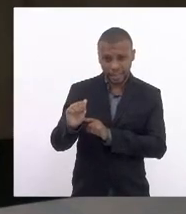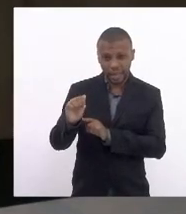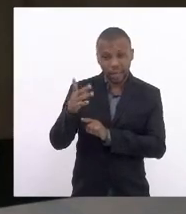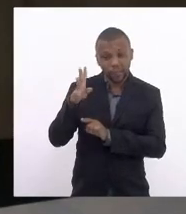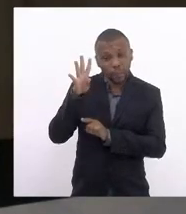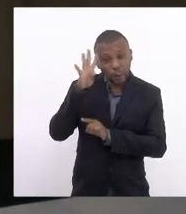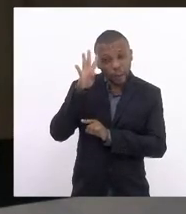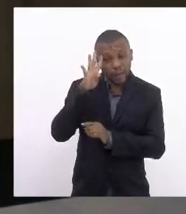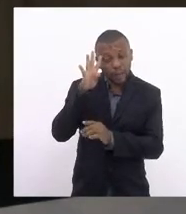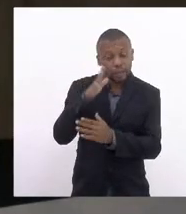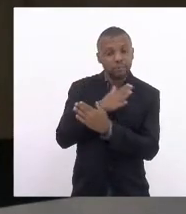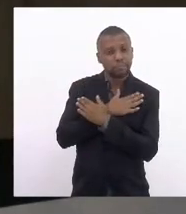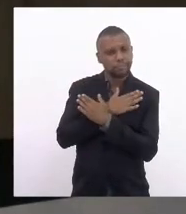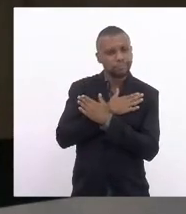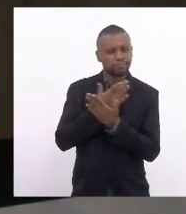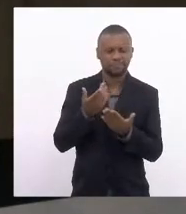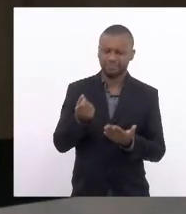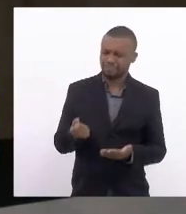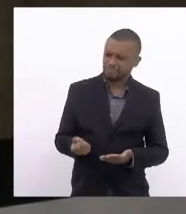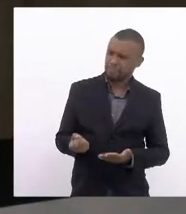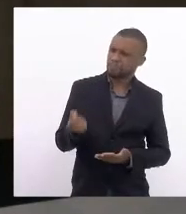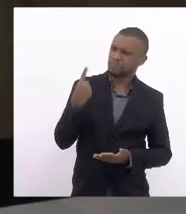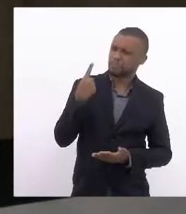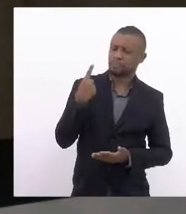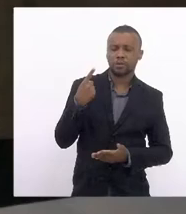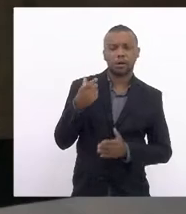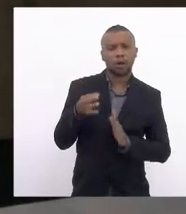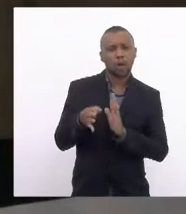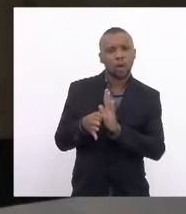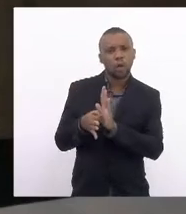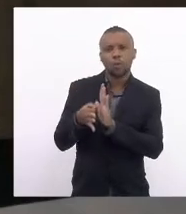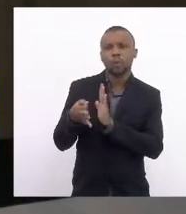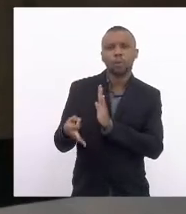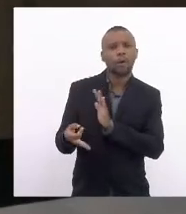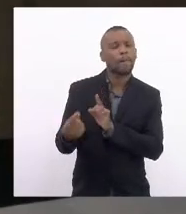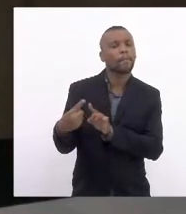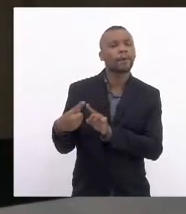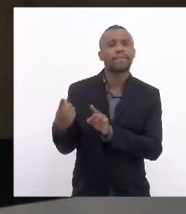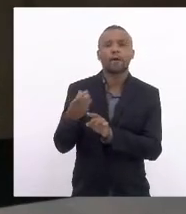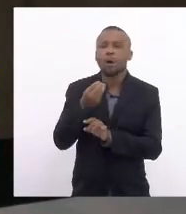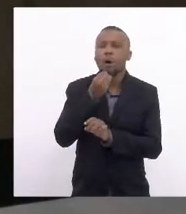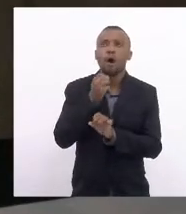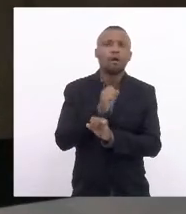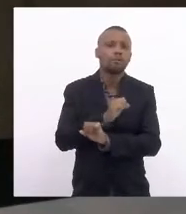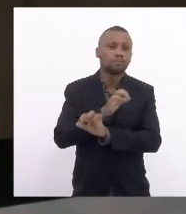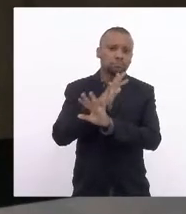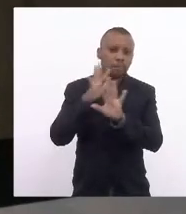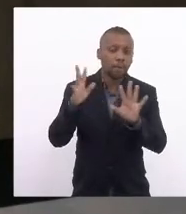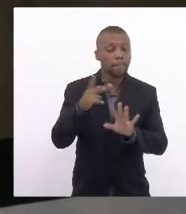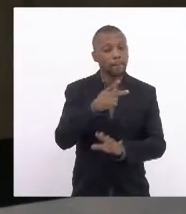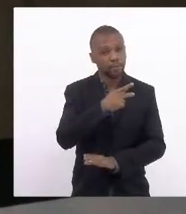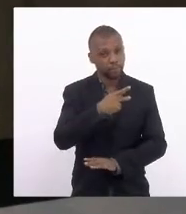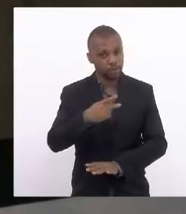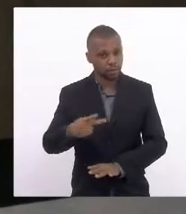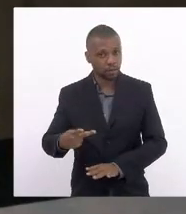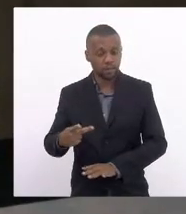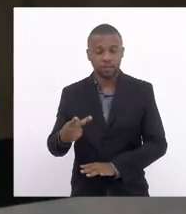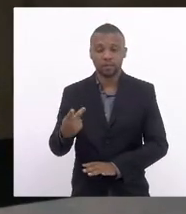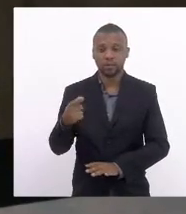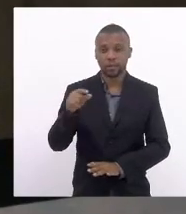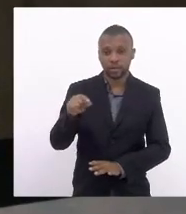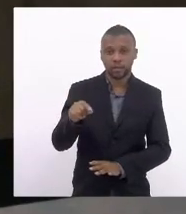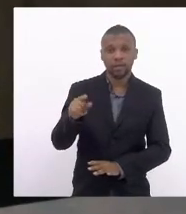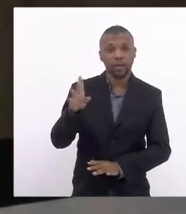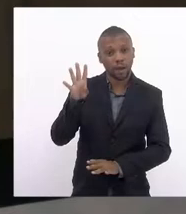estou muito surpresa com esse argumento, porque ficou muito claro pela presidência dessa casa que